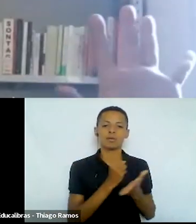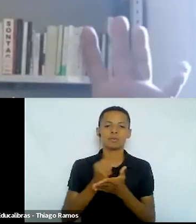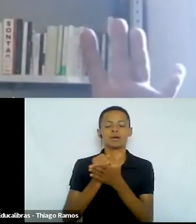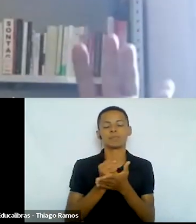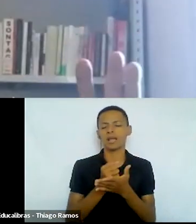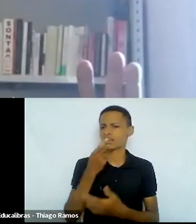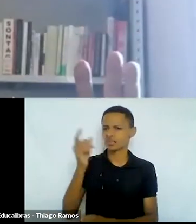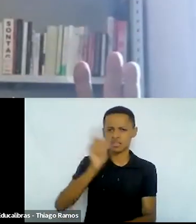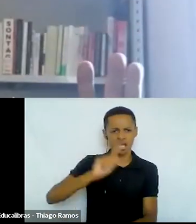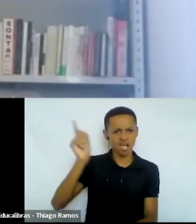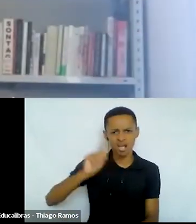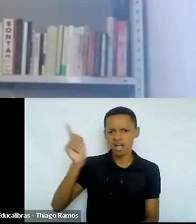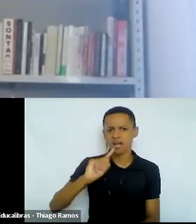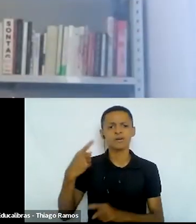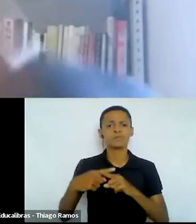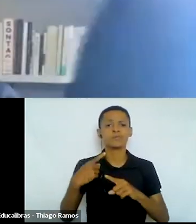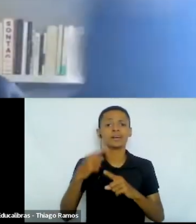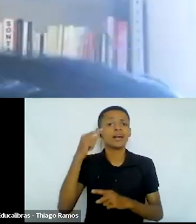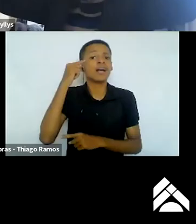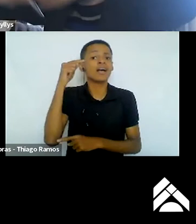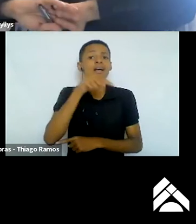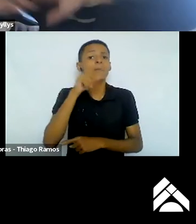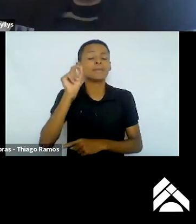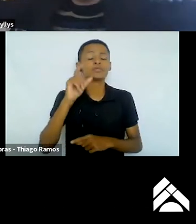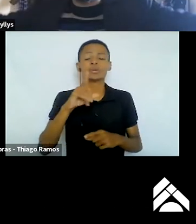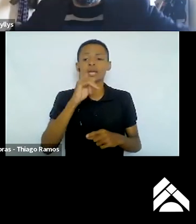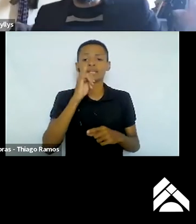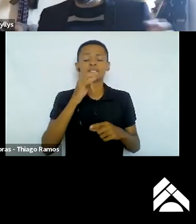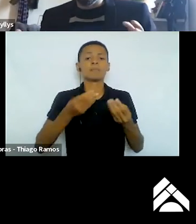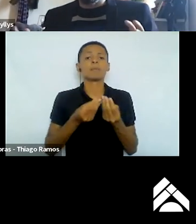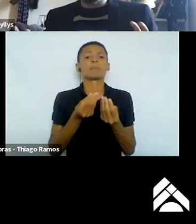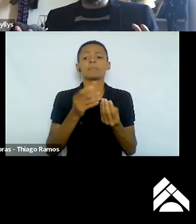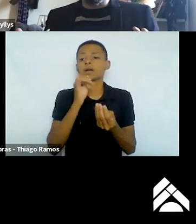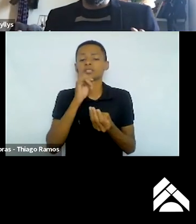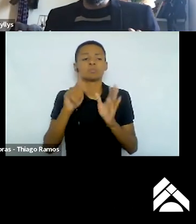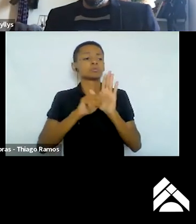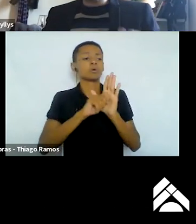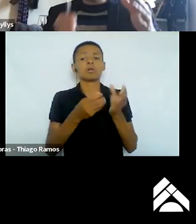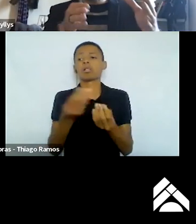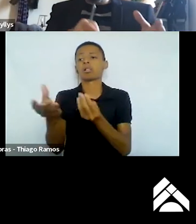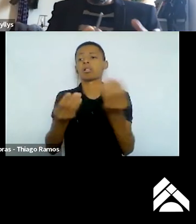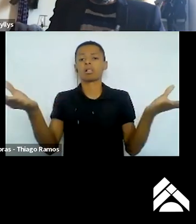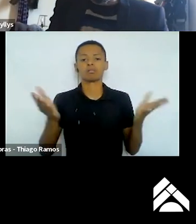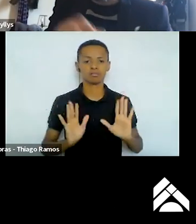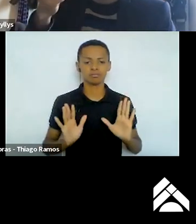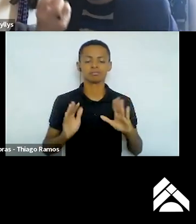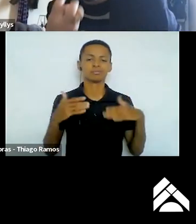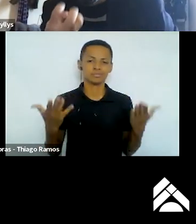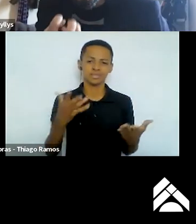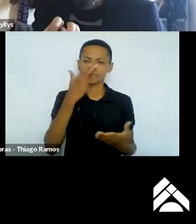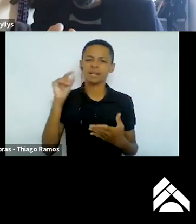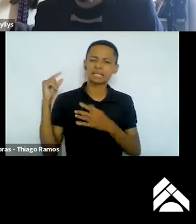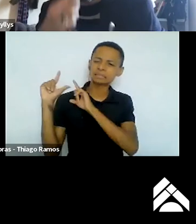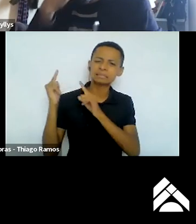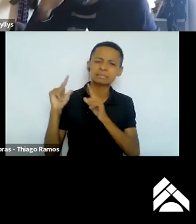ela entende a legalização das drogas como distribuir drogas para todas as pessoas. Então, esse